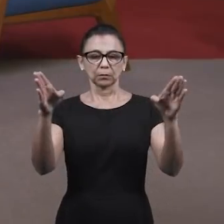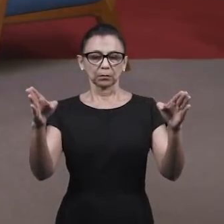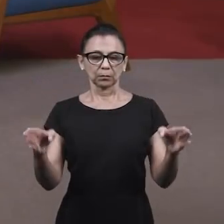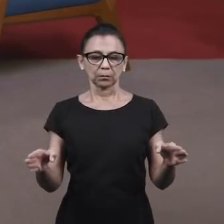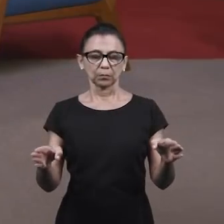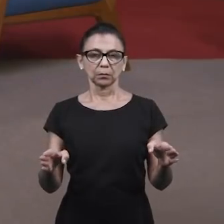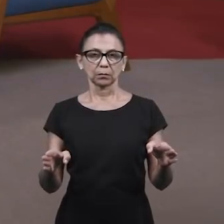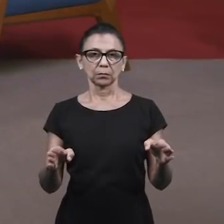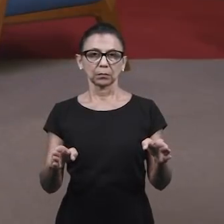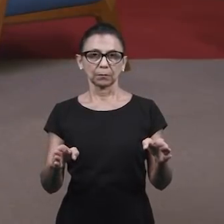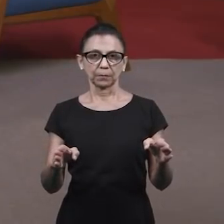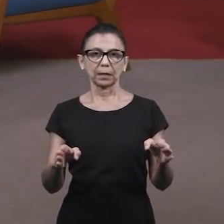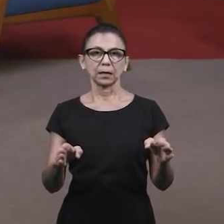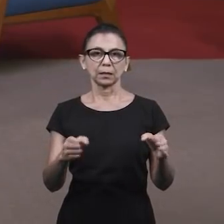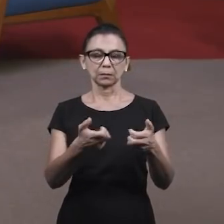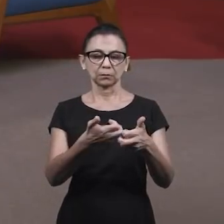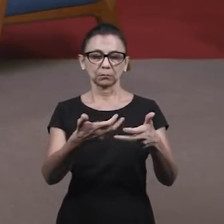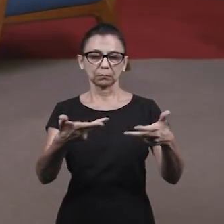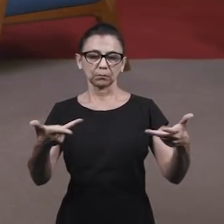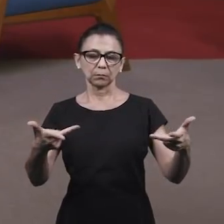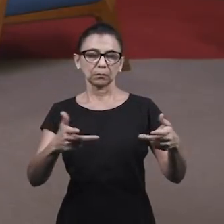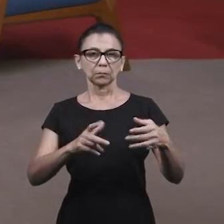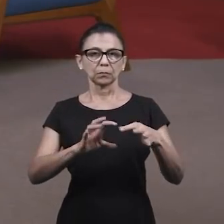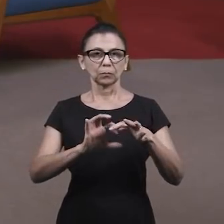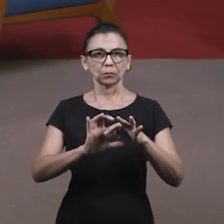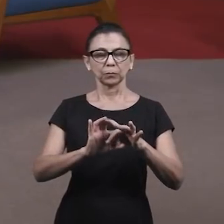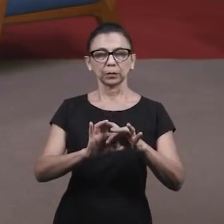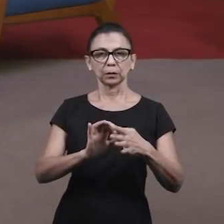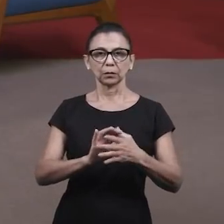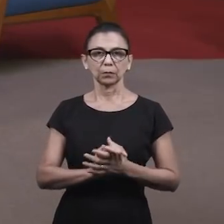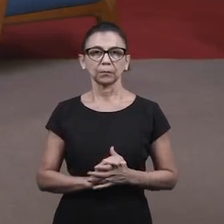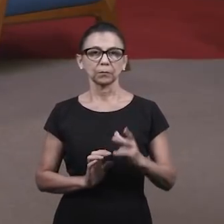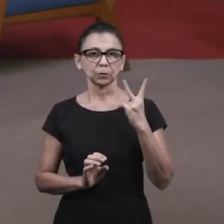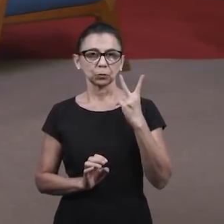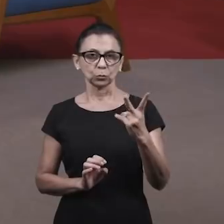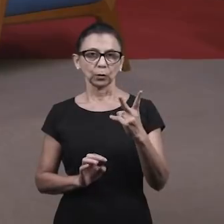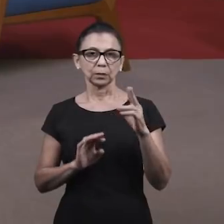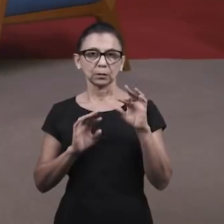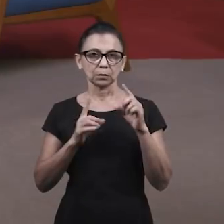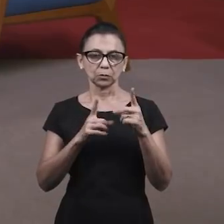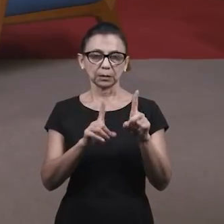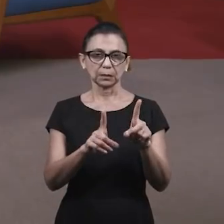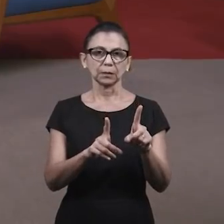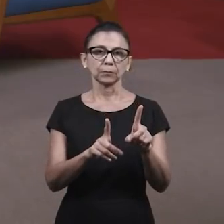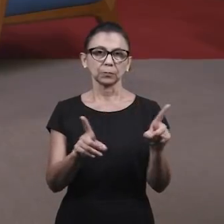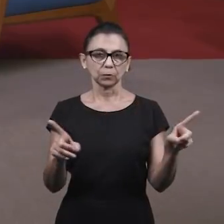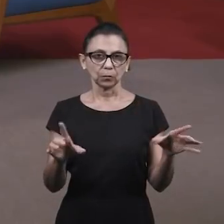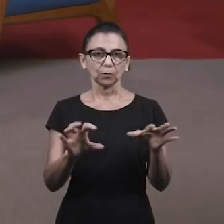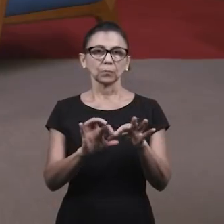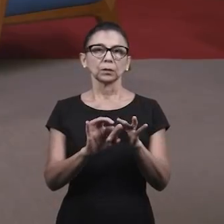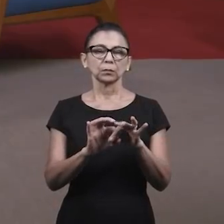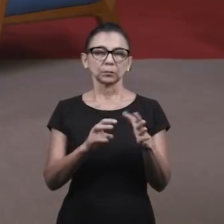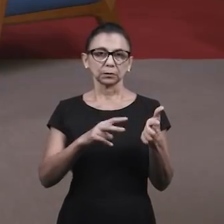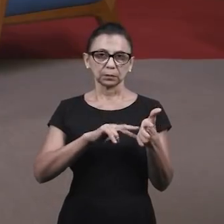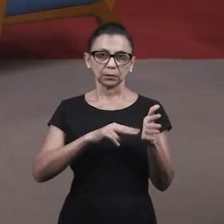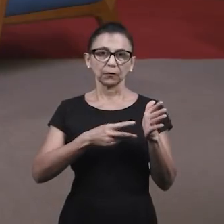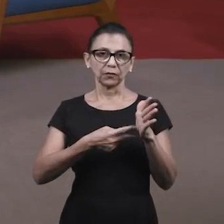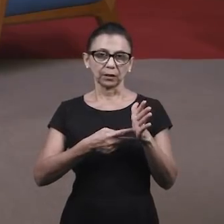no partir do pão, no corpo, quando Jesus se revela. Então, se você pegar a experiência de Maria, foi o